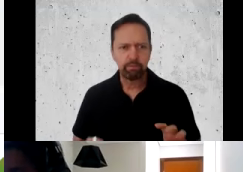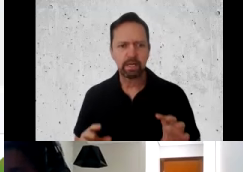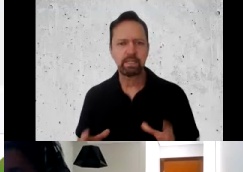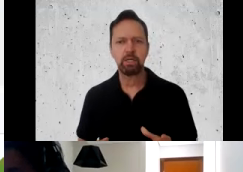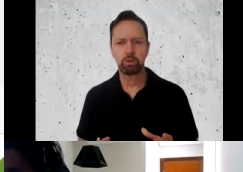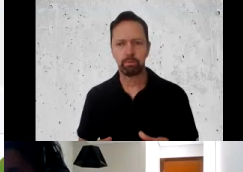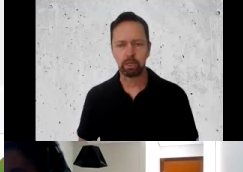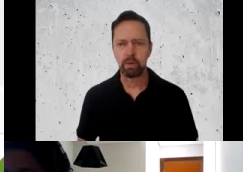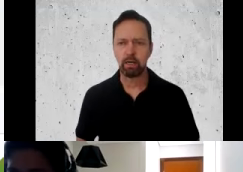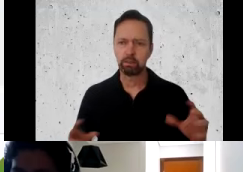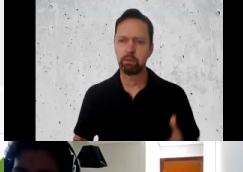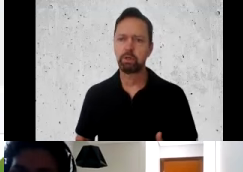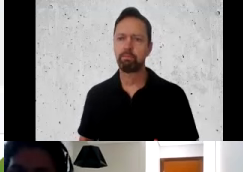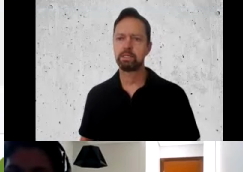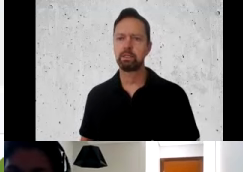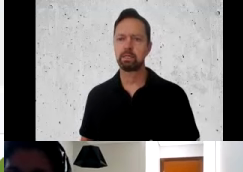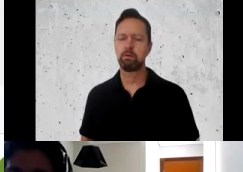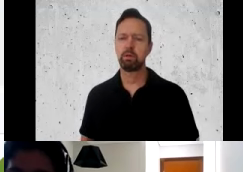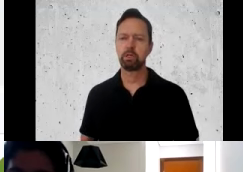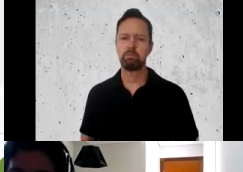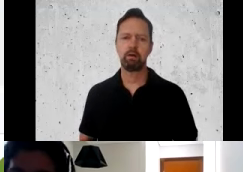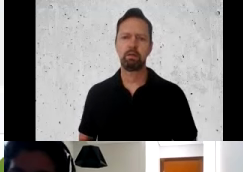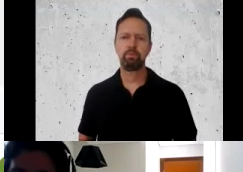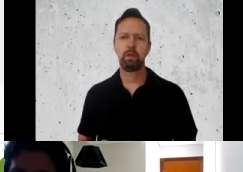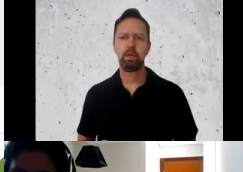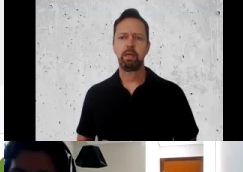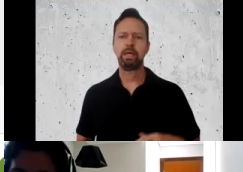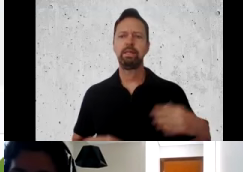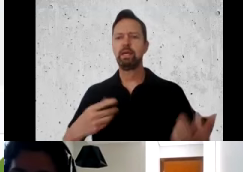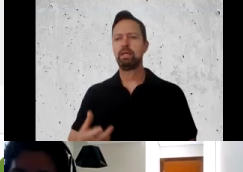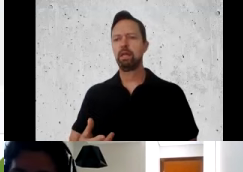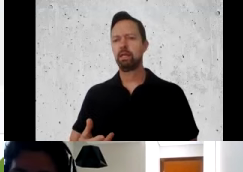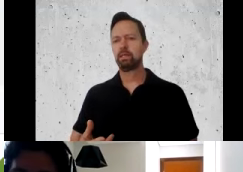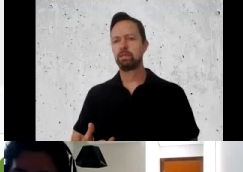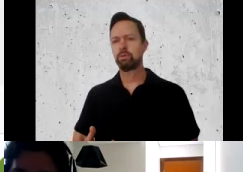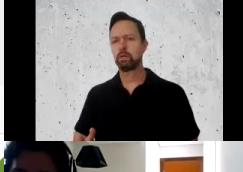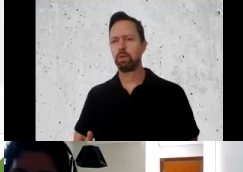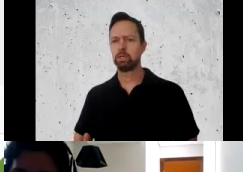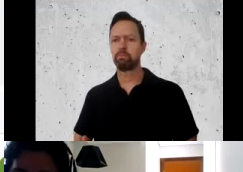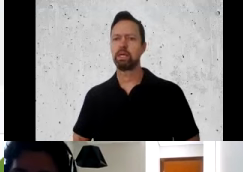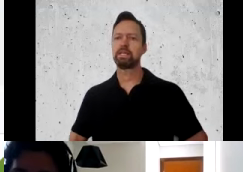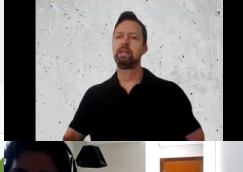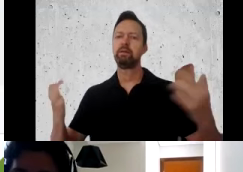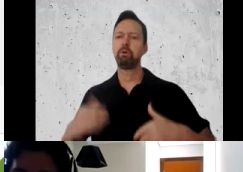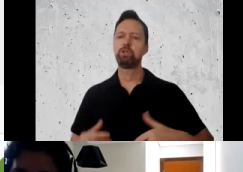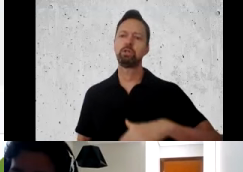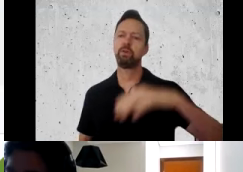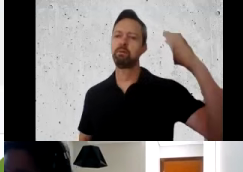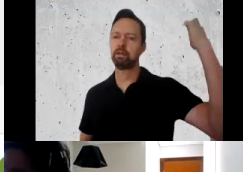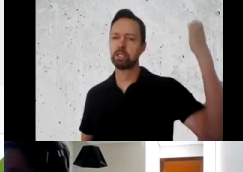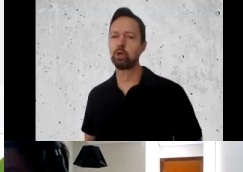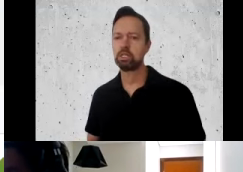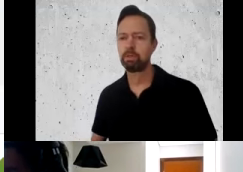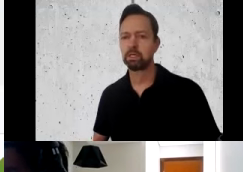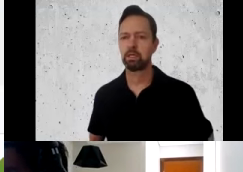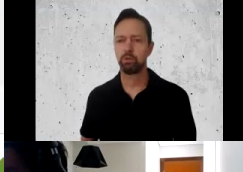Então, vai ser isso na próxima aula. Então, não tem apresentação na próxima aula, e nem na subsequente. Mas aí, depois disso, vai ter